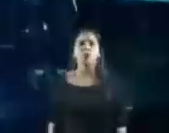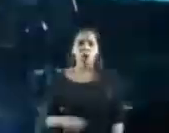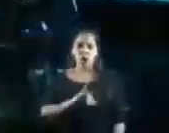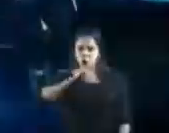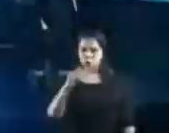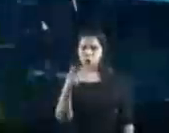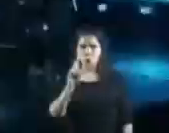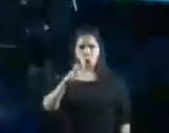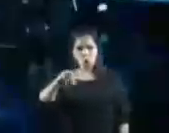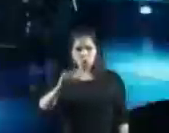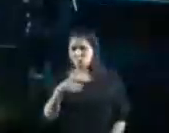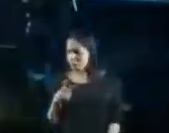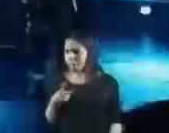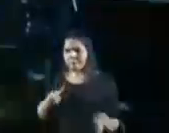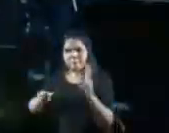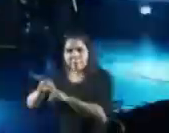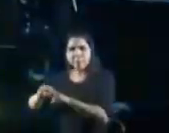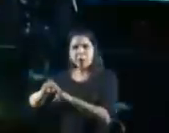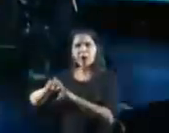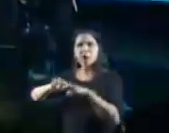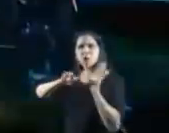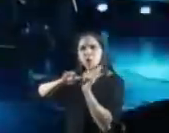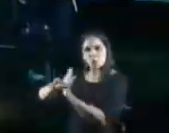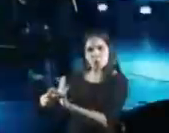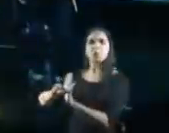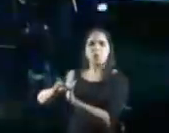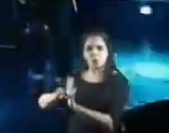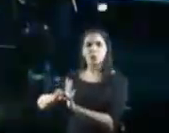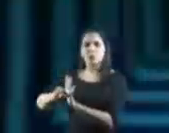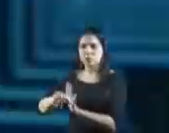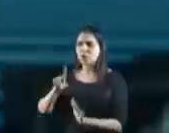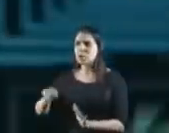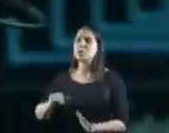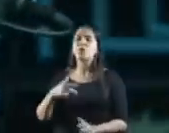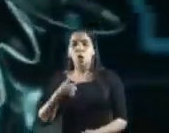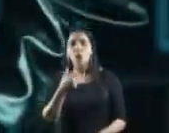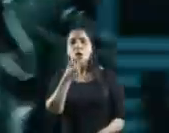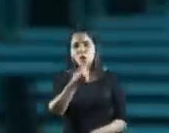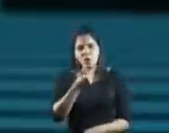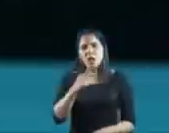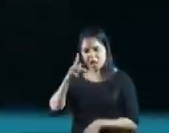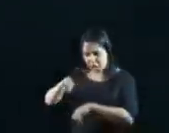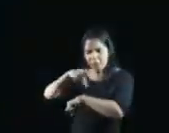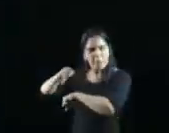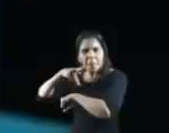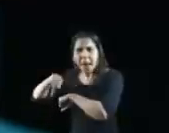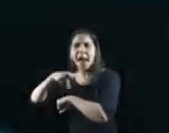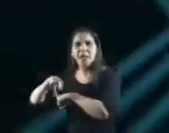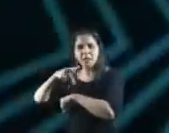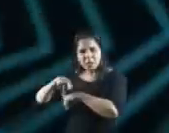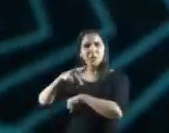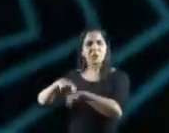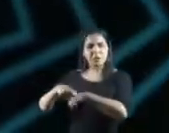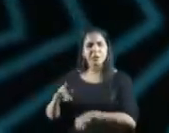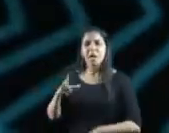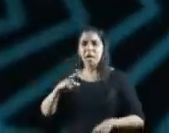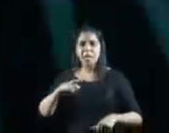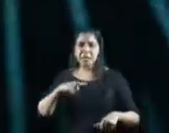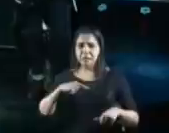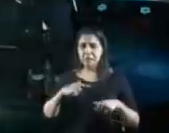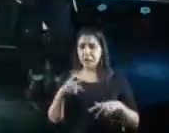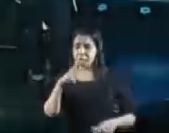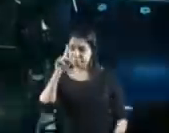Johnny foi preso, extraditado pro Brasil. Aquele país que tá na corda